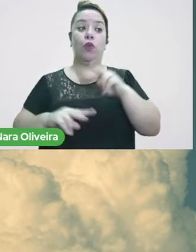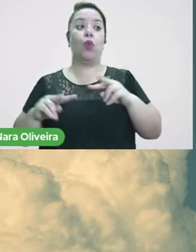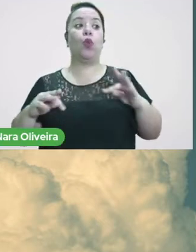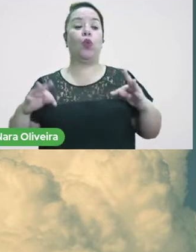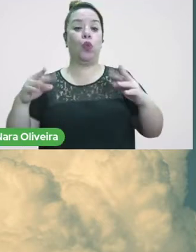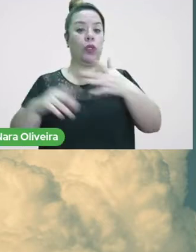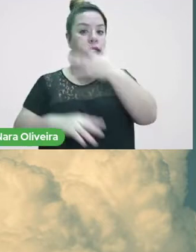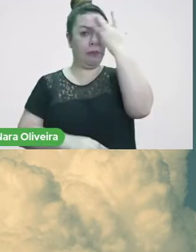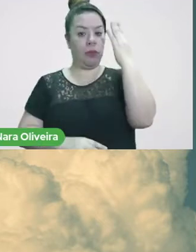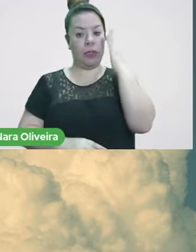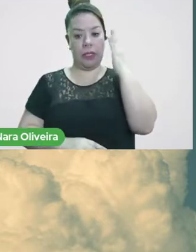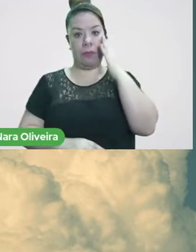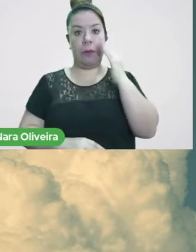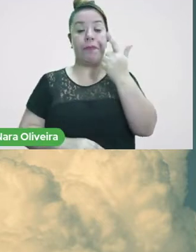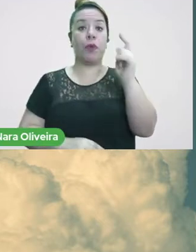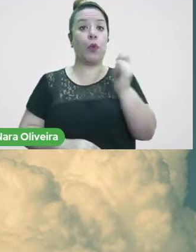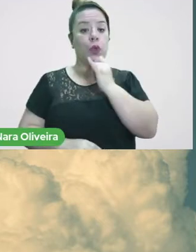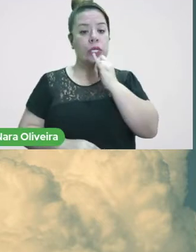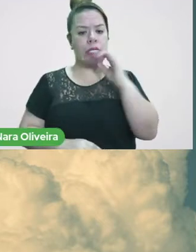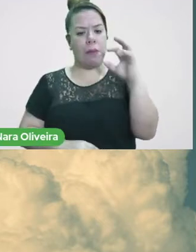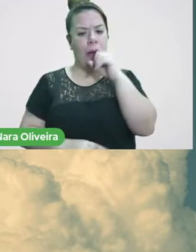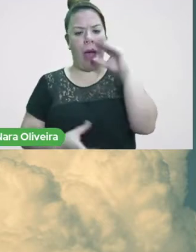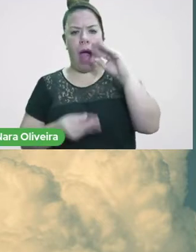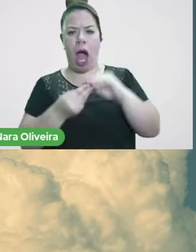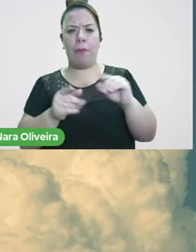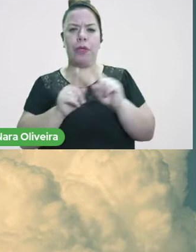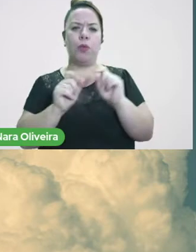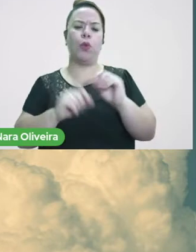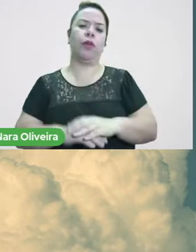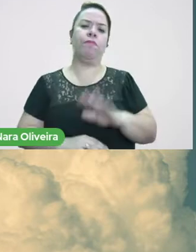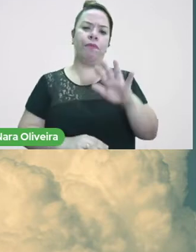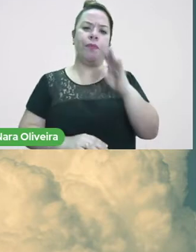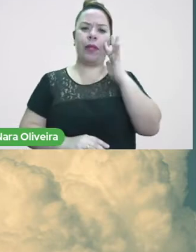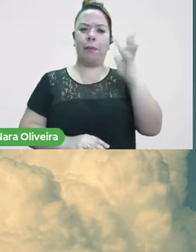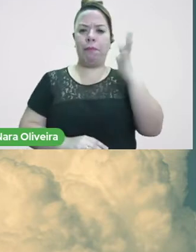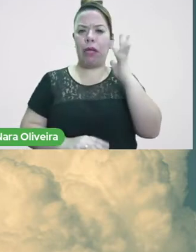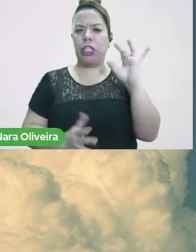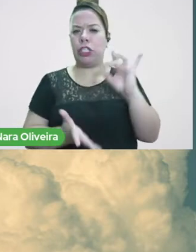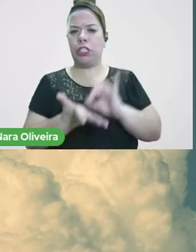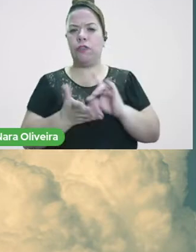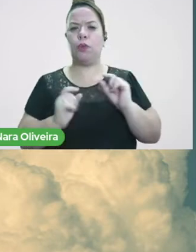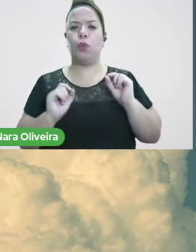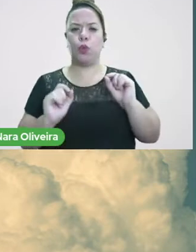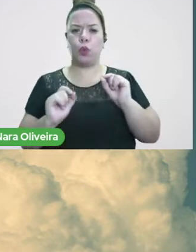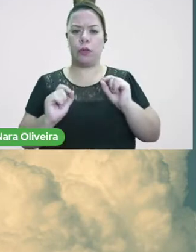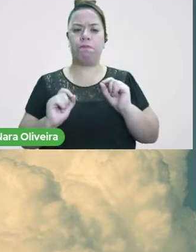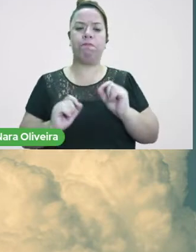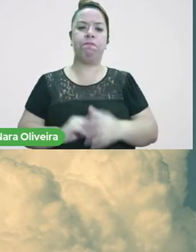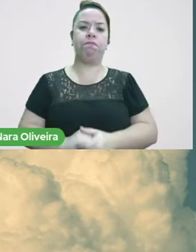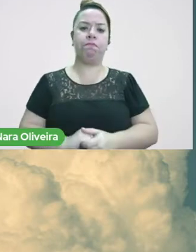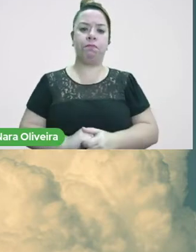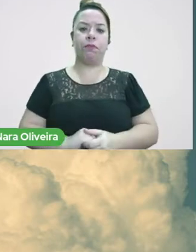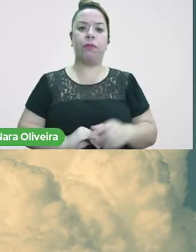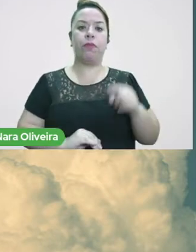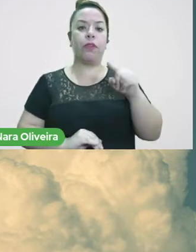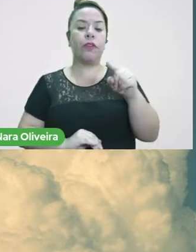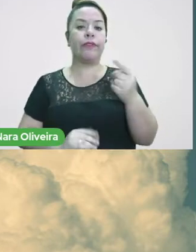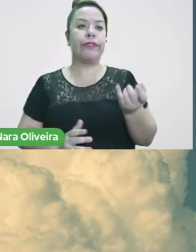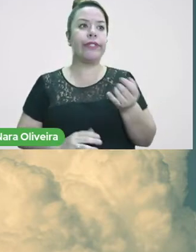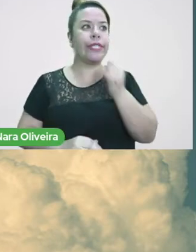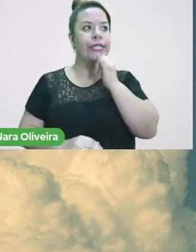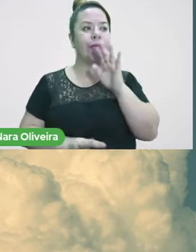exemplo, tá? Muito rapidinho aqui. Imagina, na verdade, que você é muito parecido, mas agora você está trabalhando